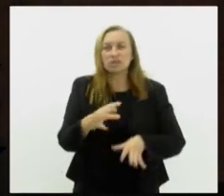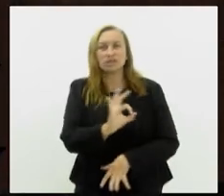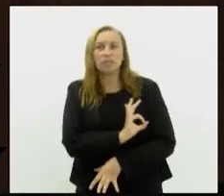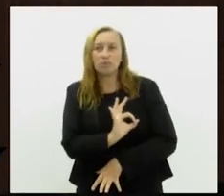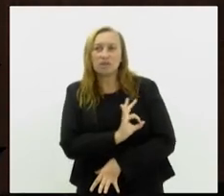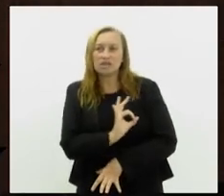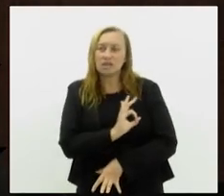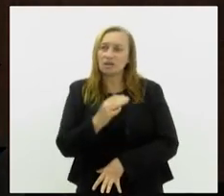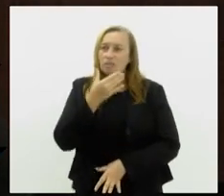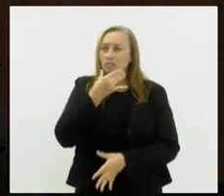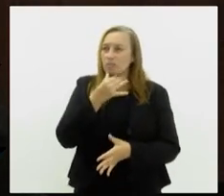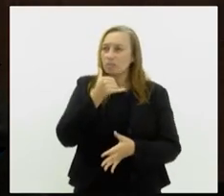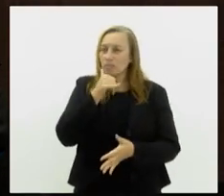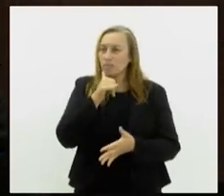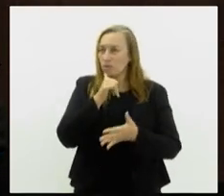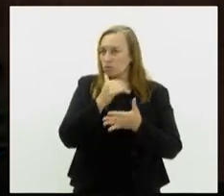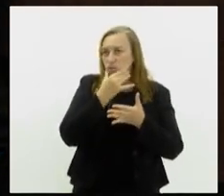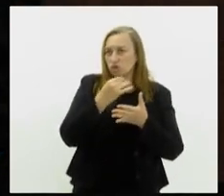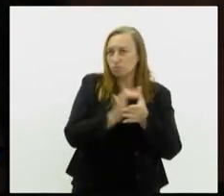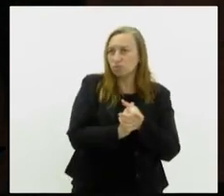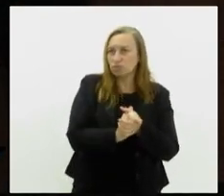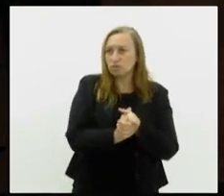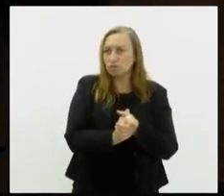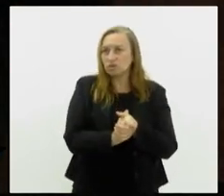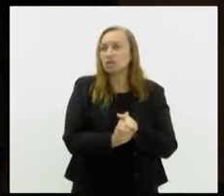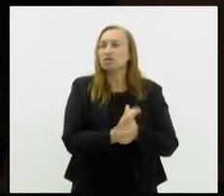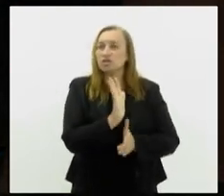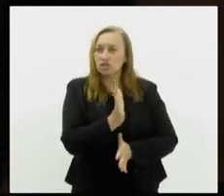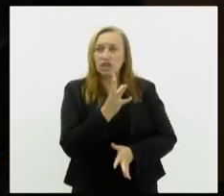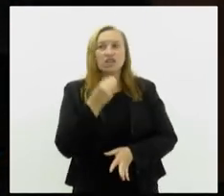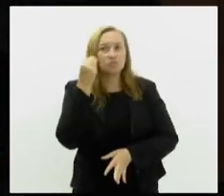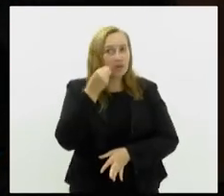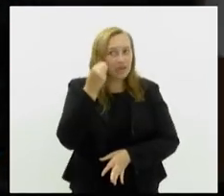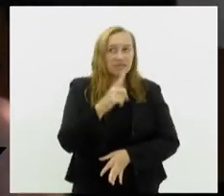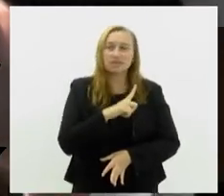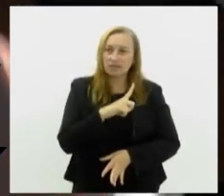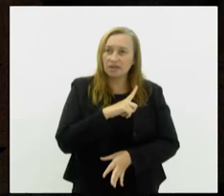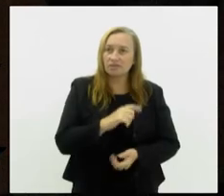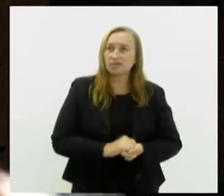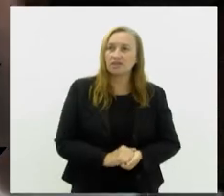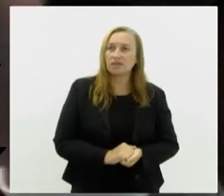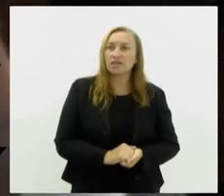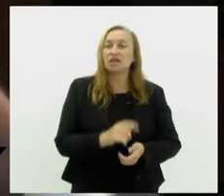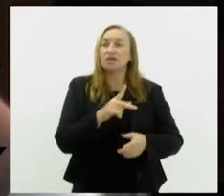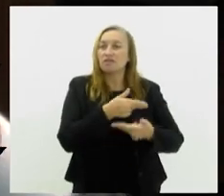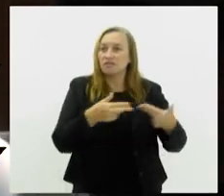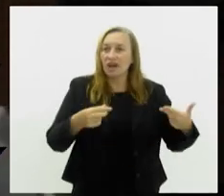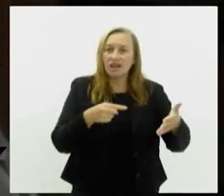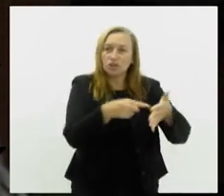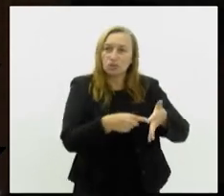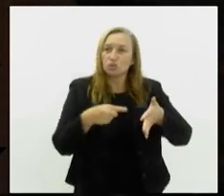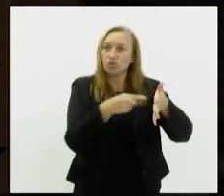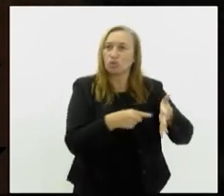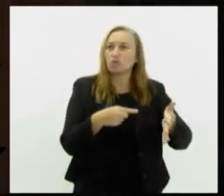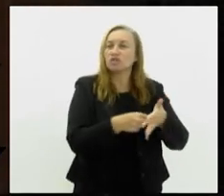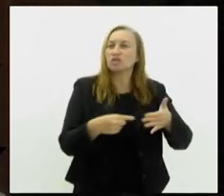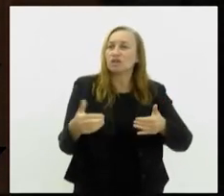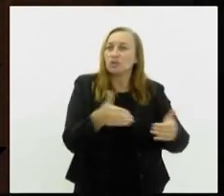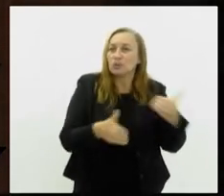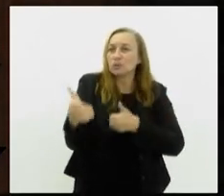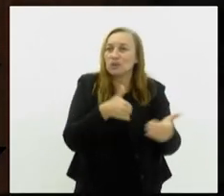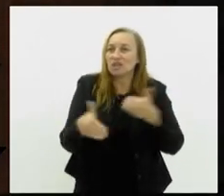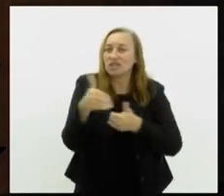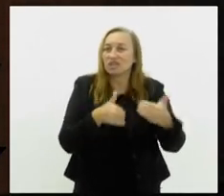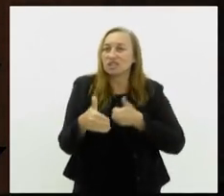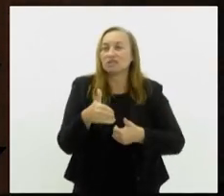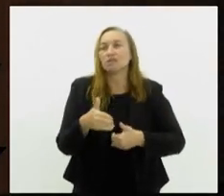fez parte. As pessoas fazem curso para poder entrar. E você ouviu certo. As denúncias estão chegando. E, infelizmente, está uma ditadura